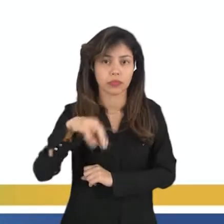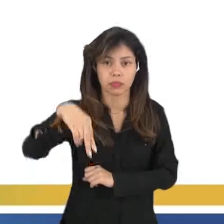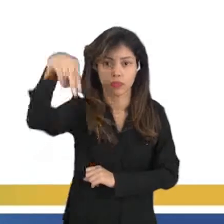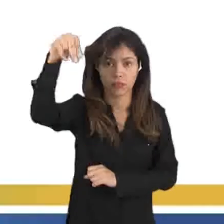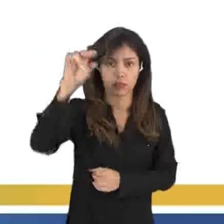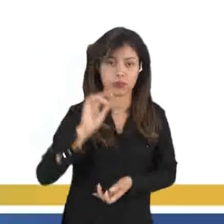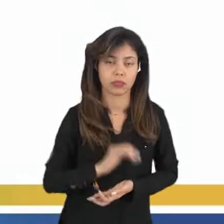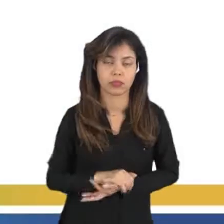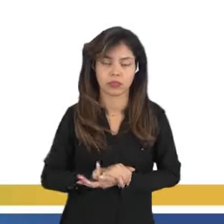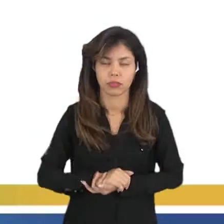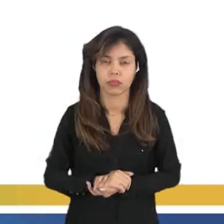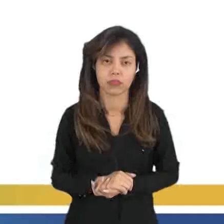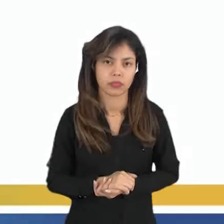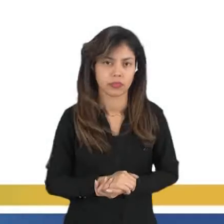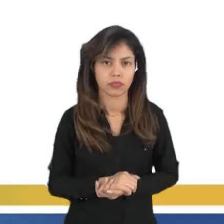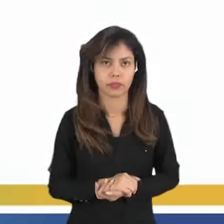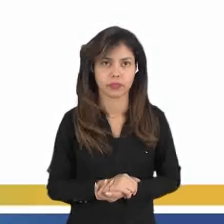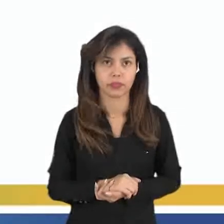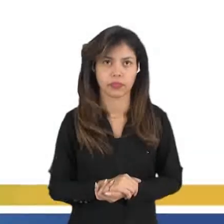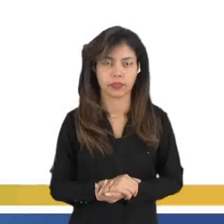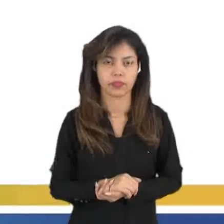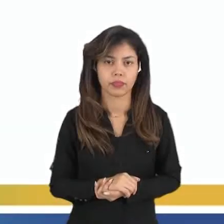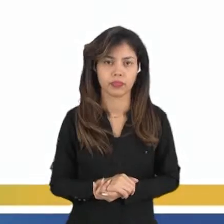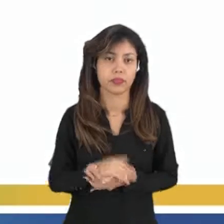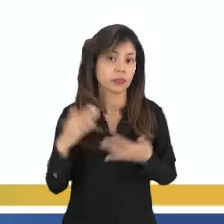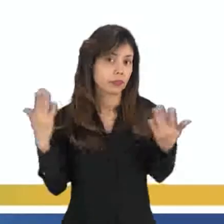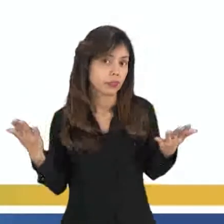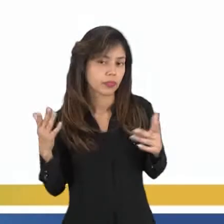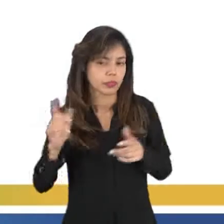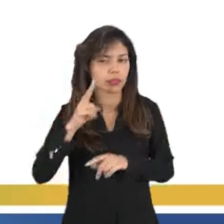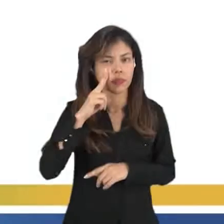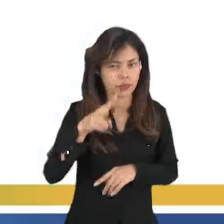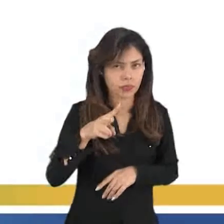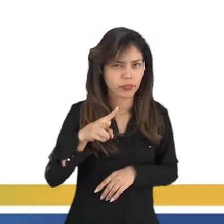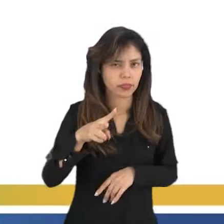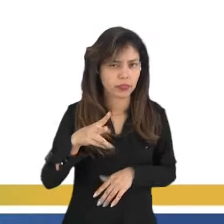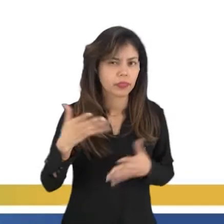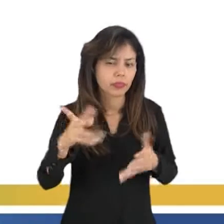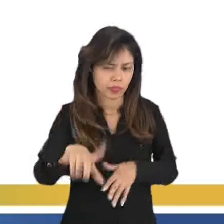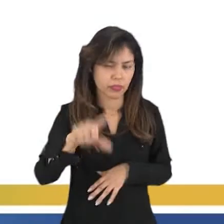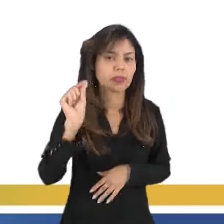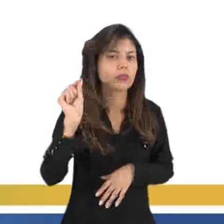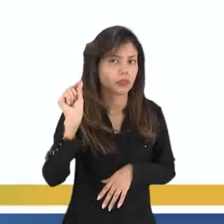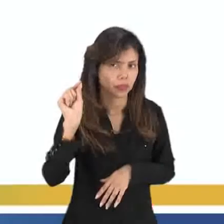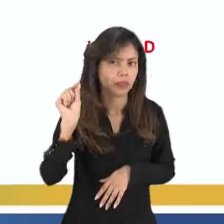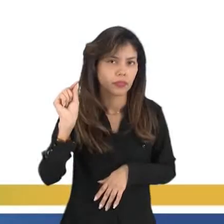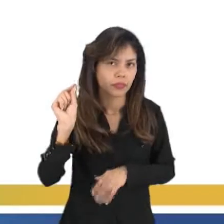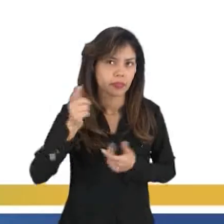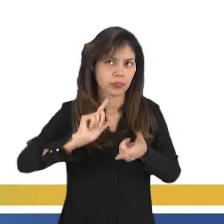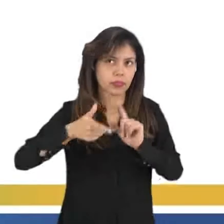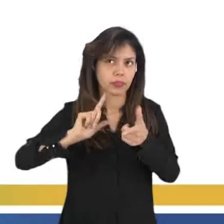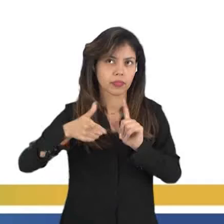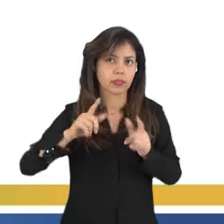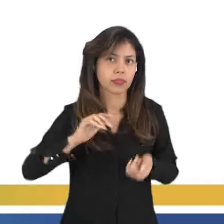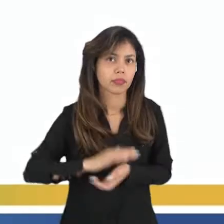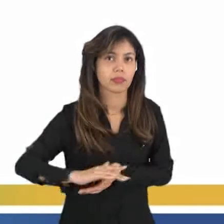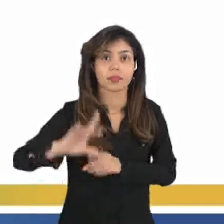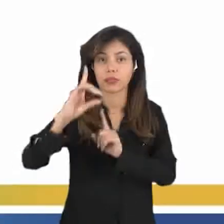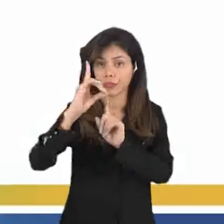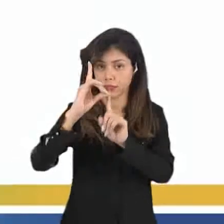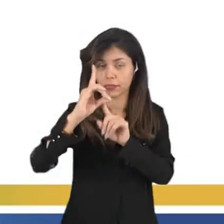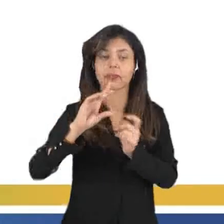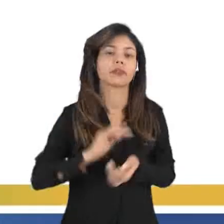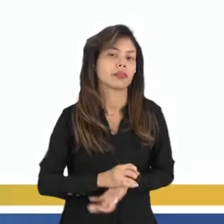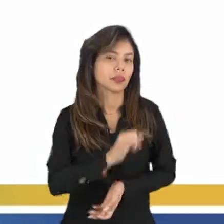D, Irlanda do Norte. E aí analisou bem, fez a sua escolha? Então a resposta certa é